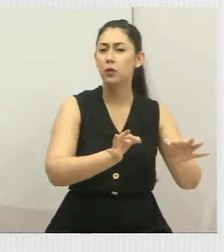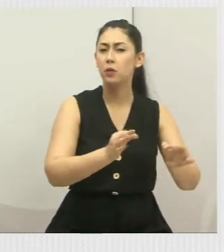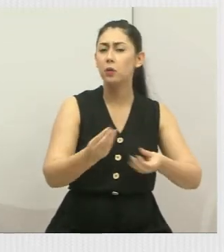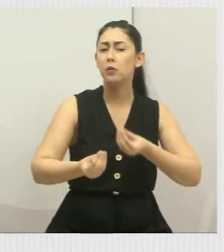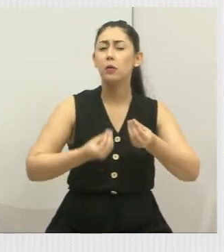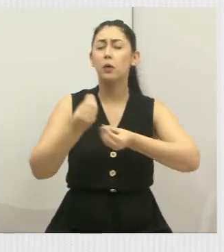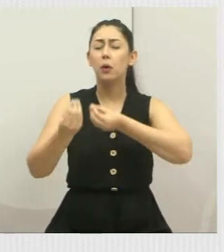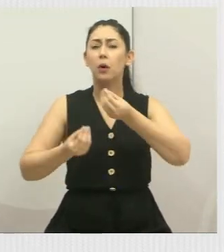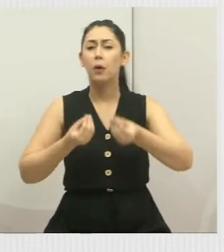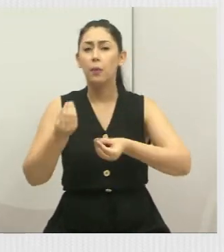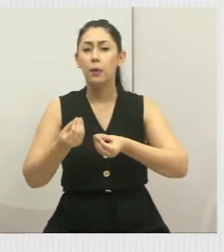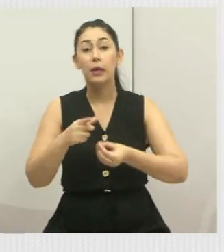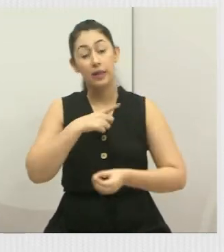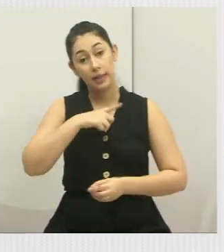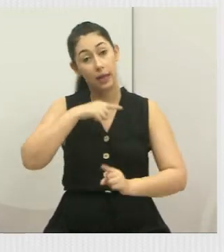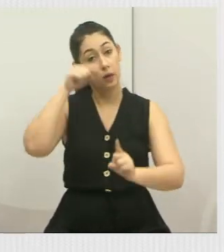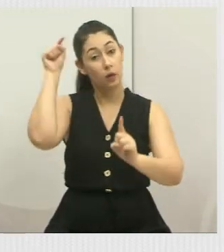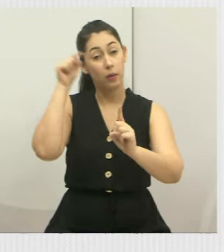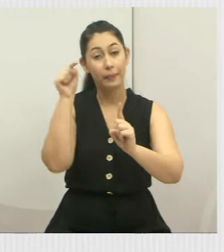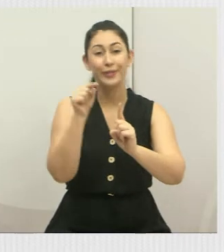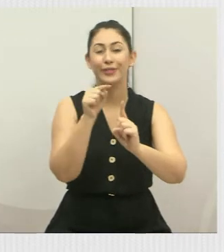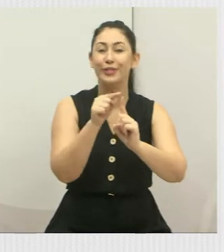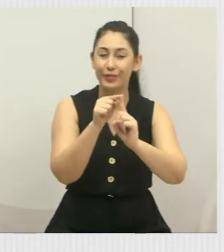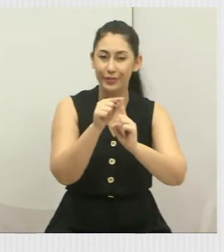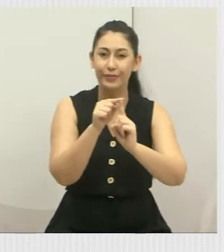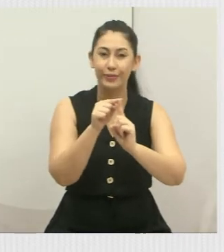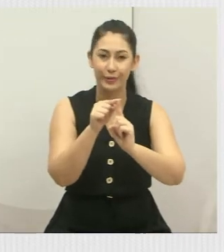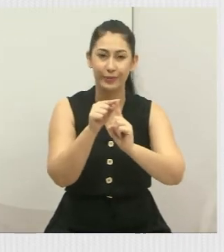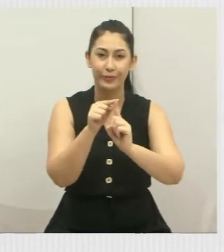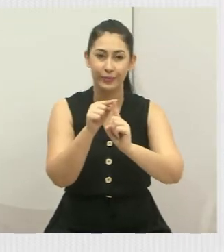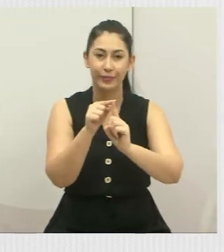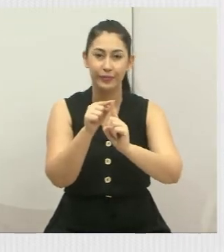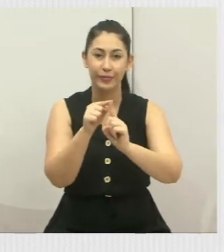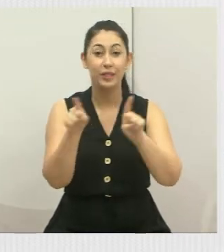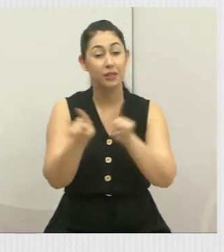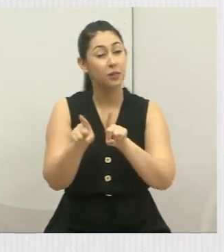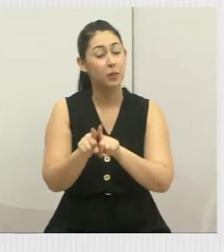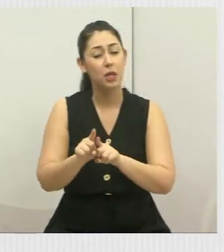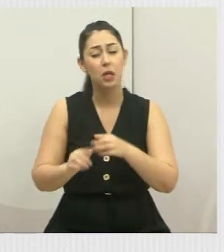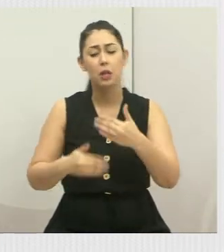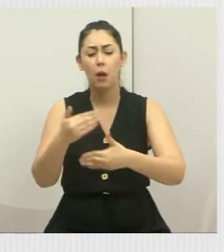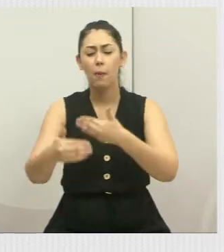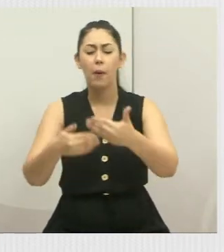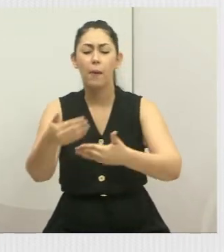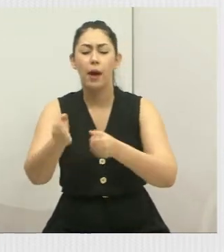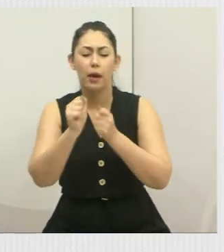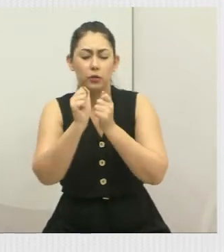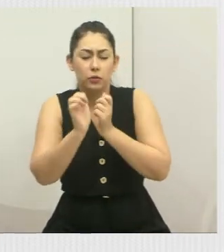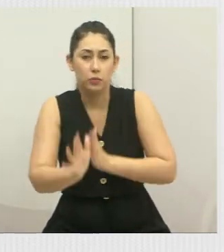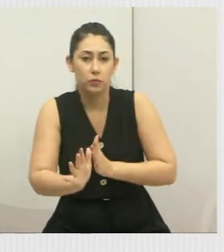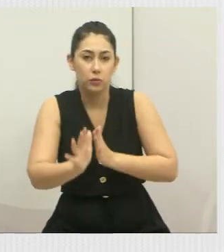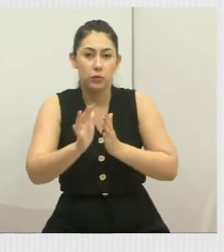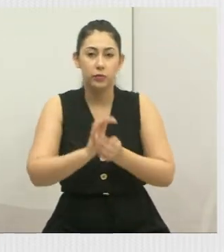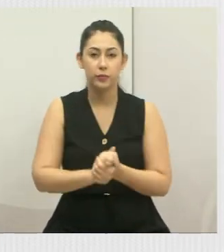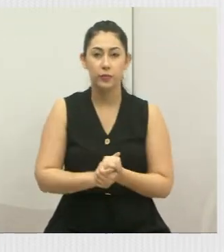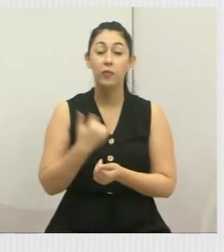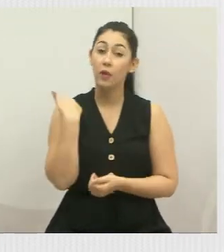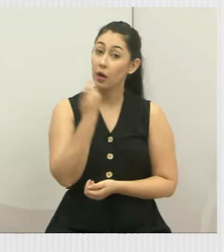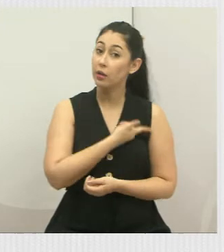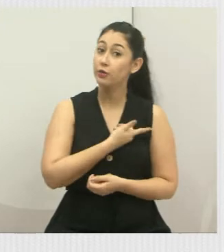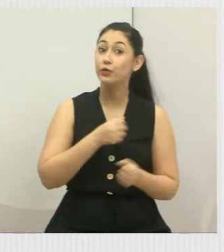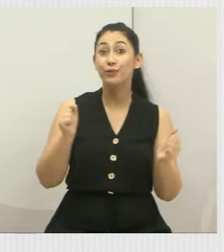nas suas metas e nas ações que ele vai disponibilizar. Tá? Nós vamos fazer